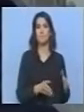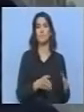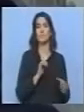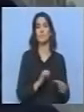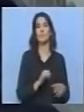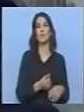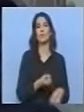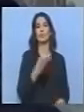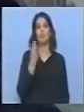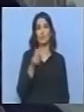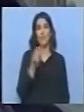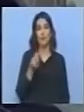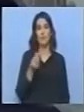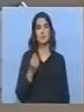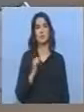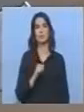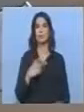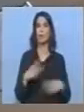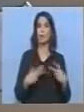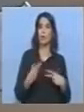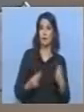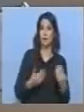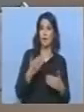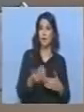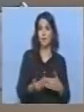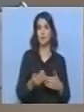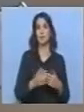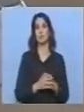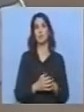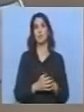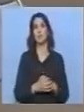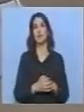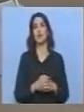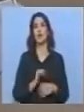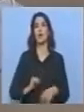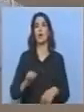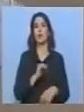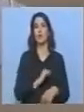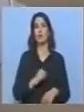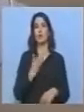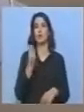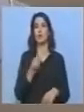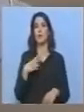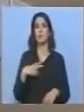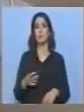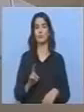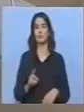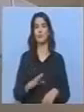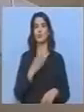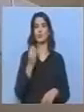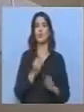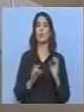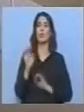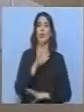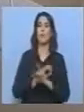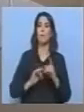conjunto de jovens que estão cada vez mais cosmopolitas, né? Portanto, não só os nossos estudantes portugueses, os nossos jovens portugueses, mas os jovens europeus